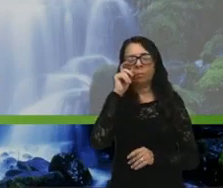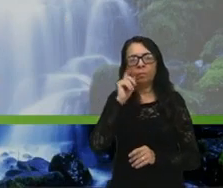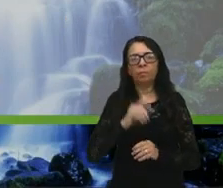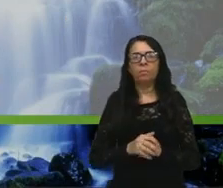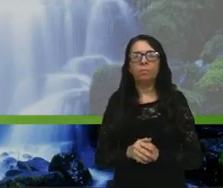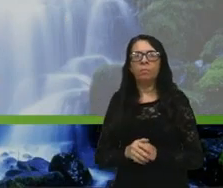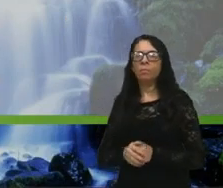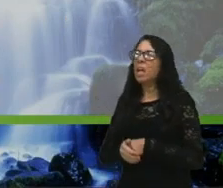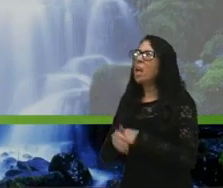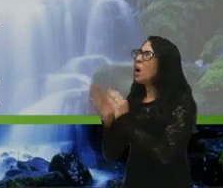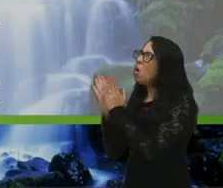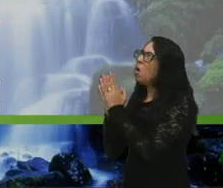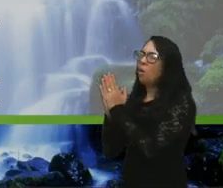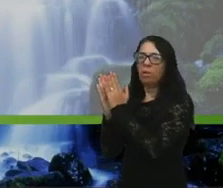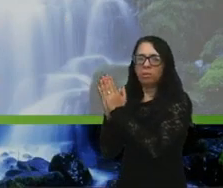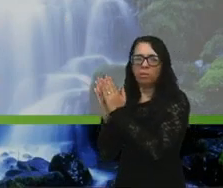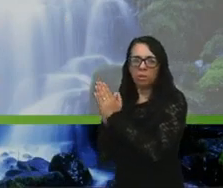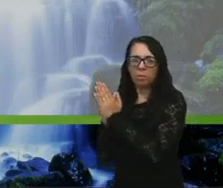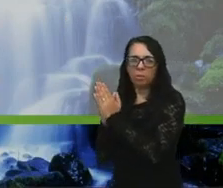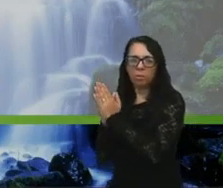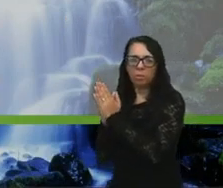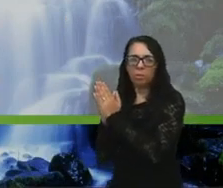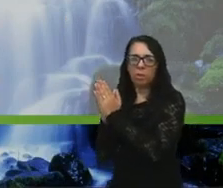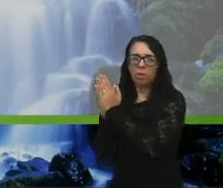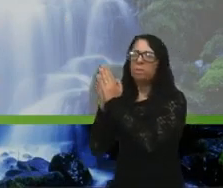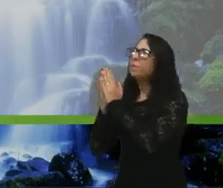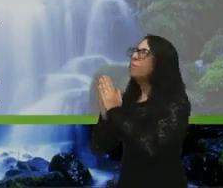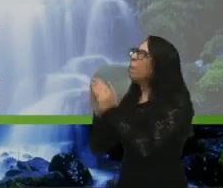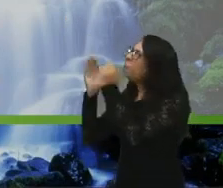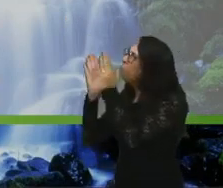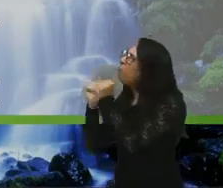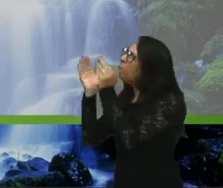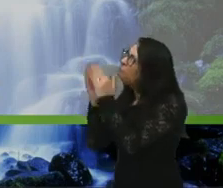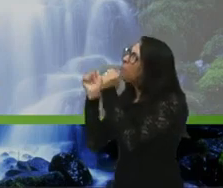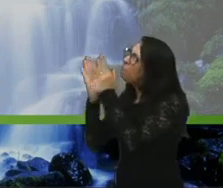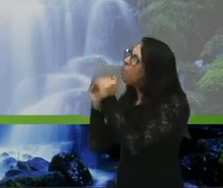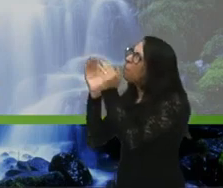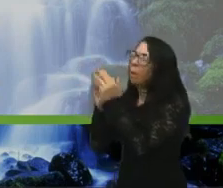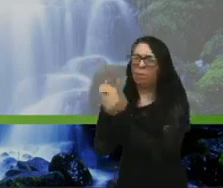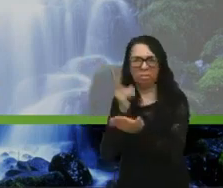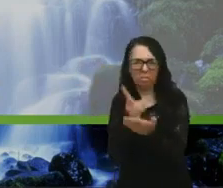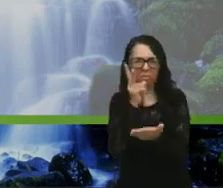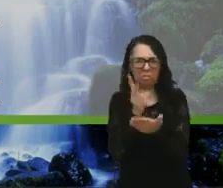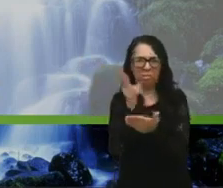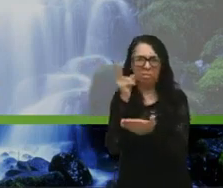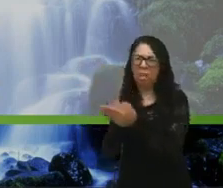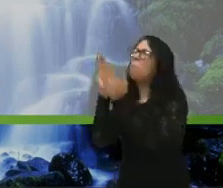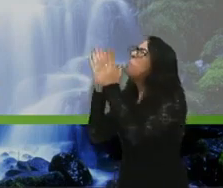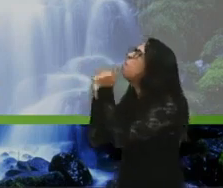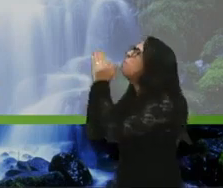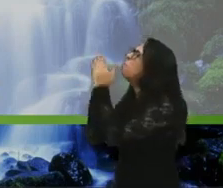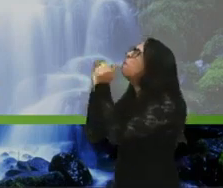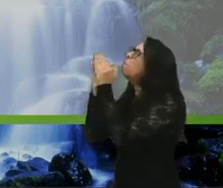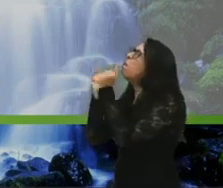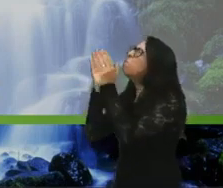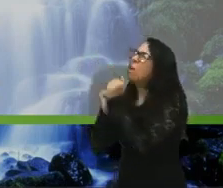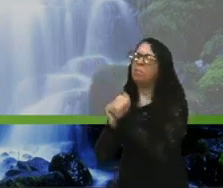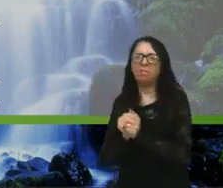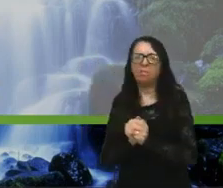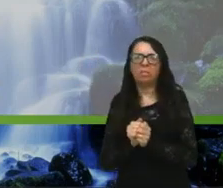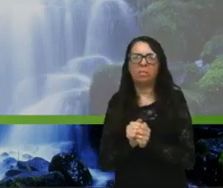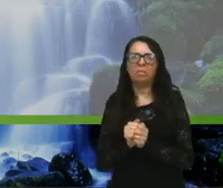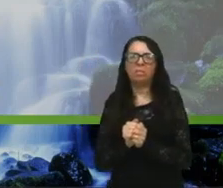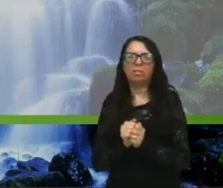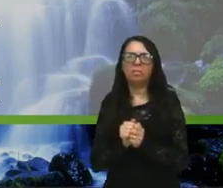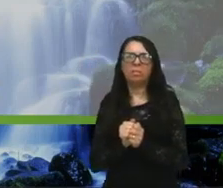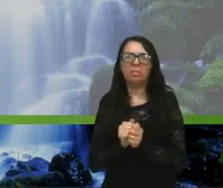é uma oração diabólica, vamos dizer assim. É pedir para o diabo, porque o